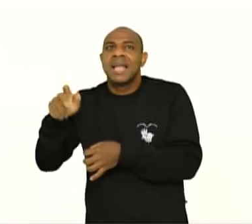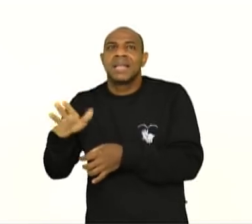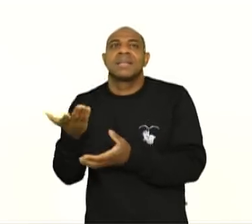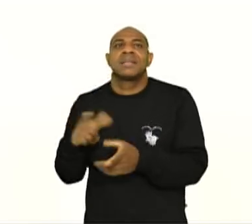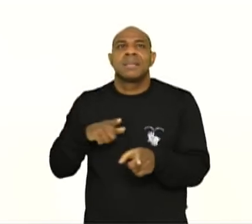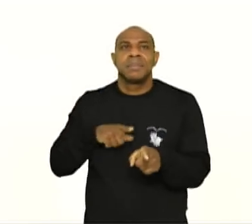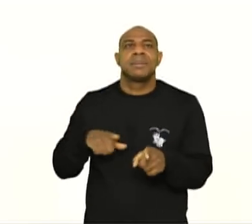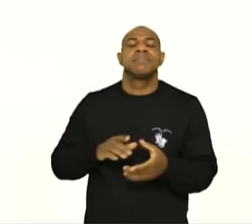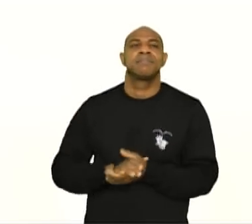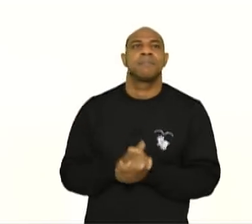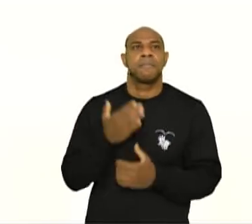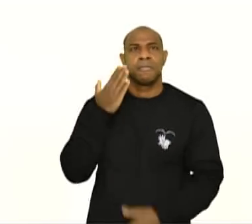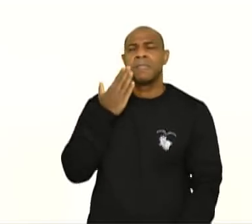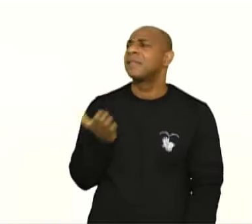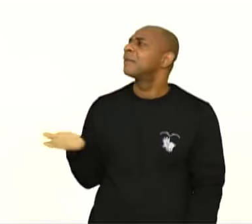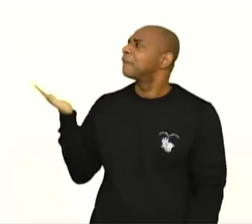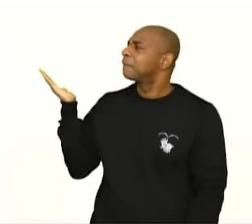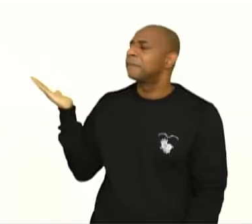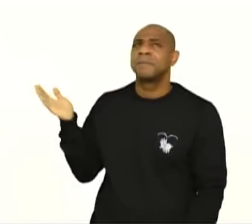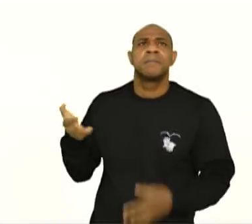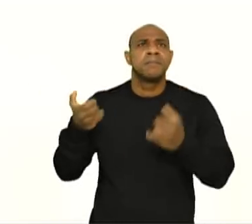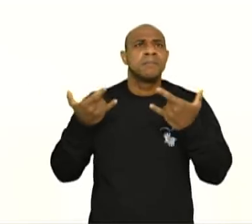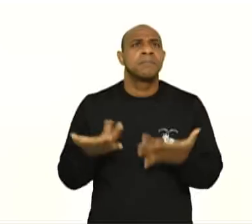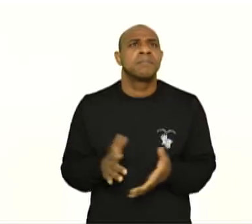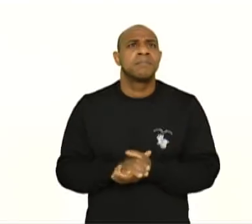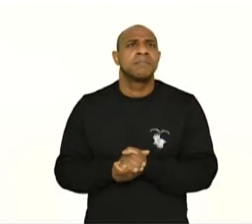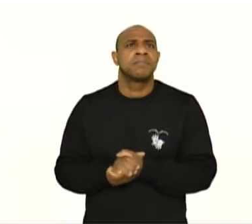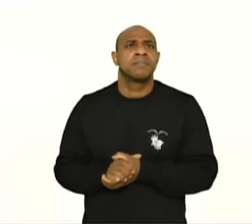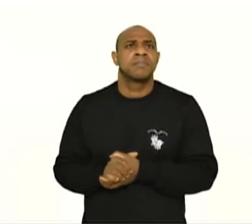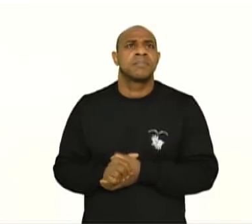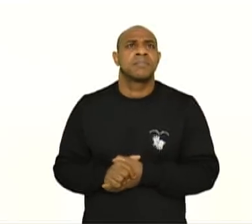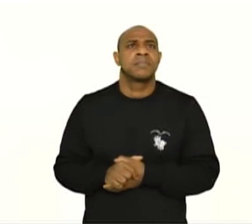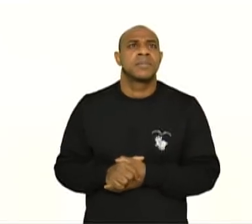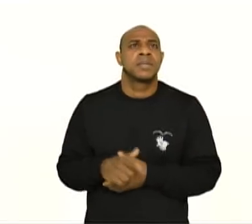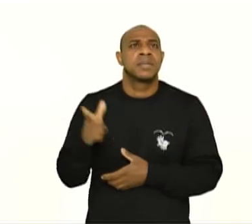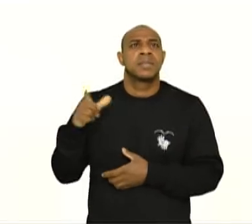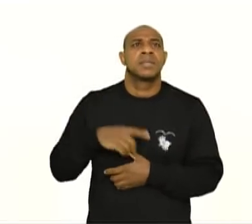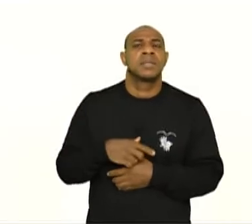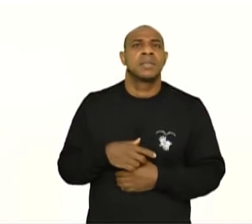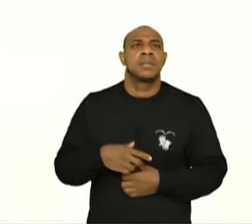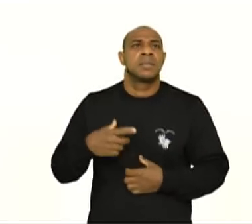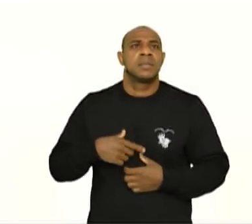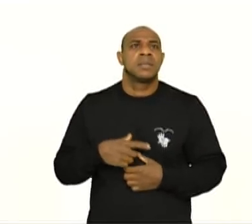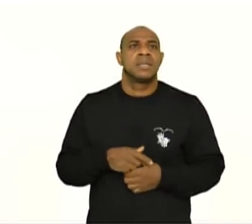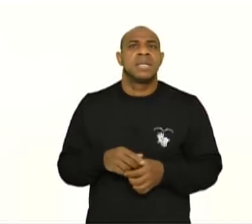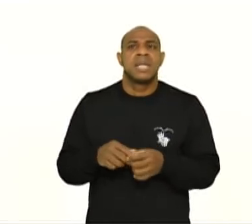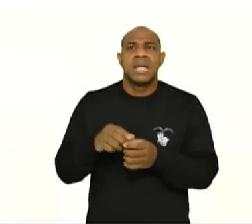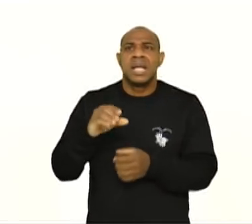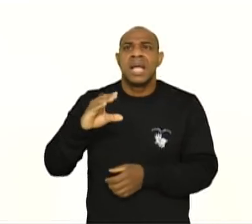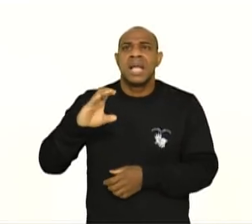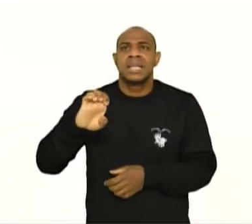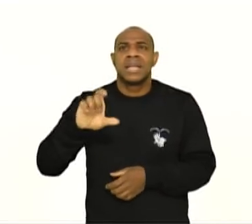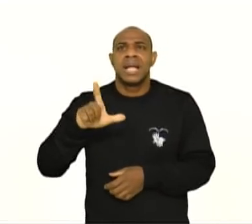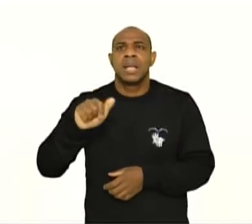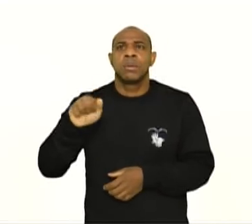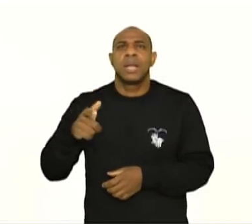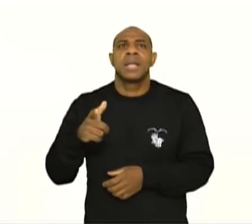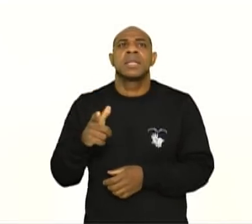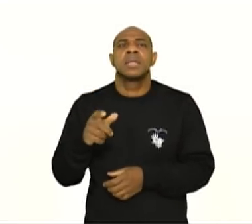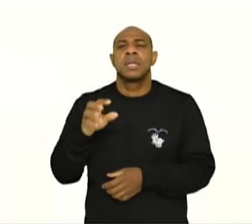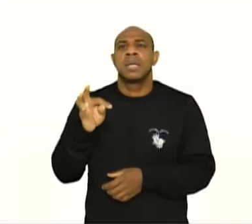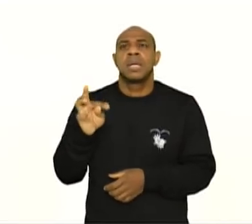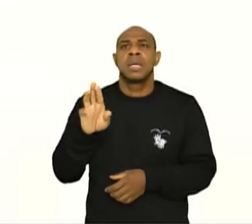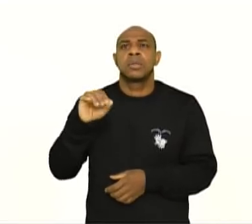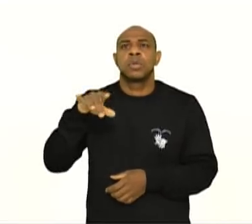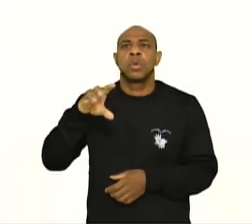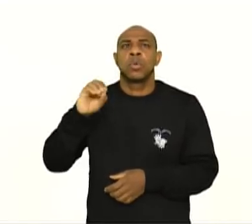Vamos voltar lá numa das aulas que a gente falou de células-tronco, né? Que são células iniciais, são células embrionárias iniciais, que